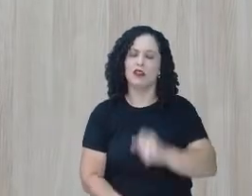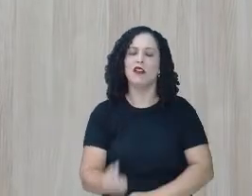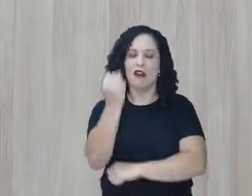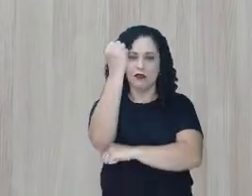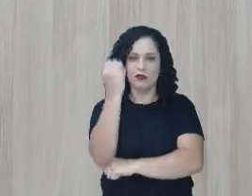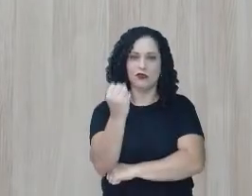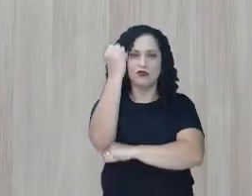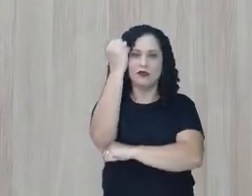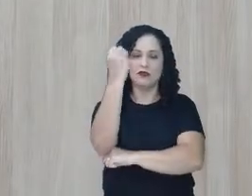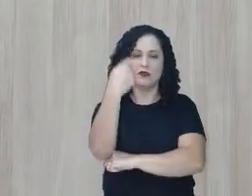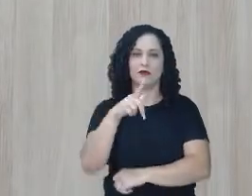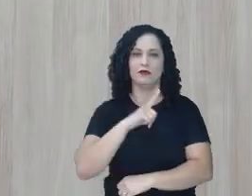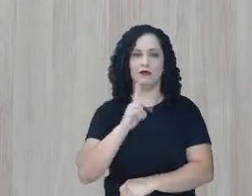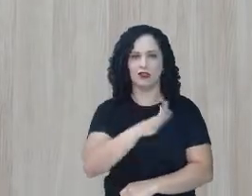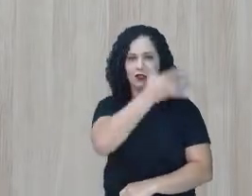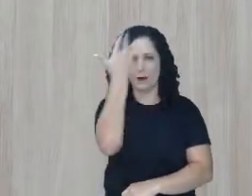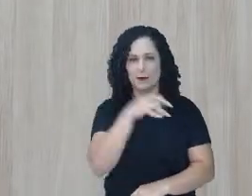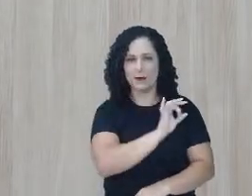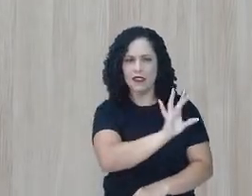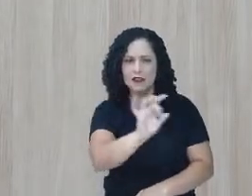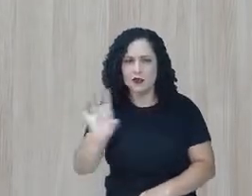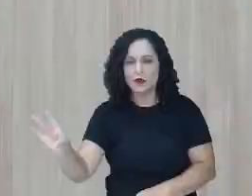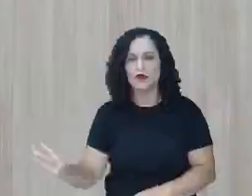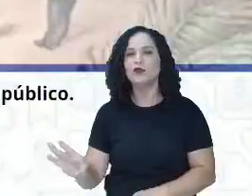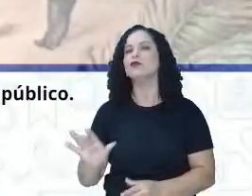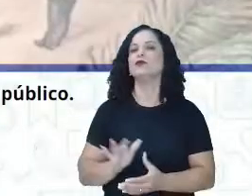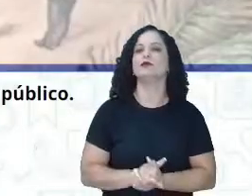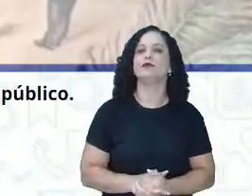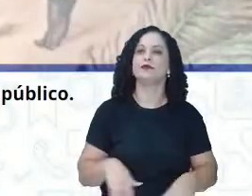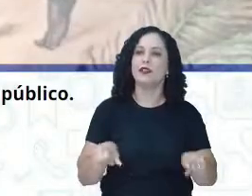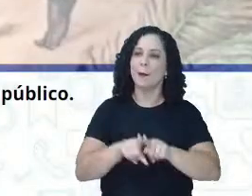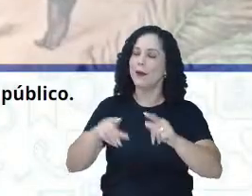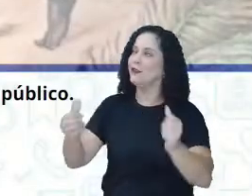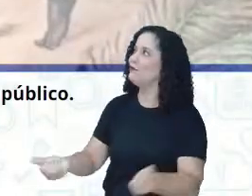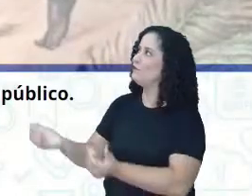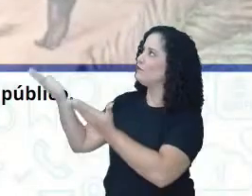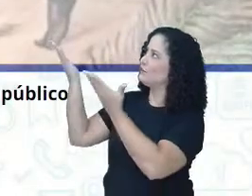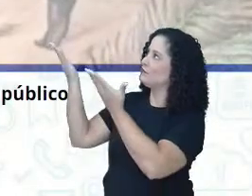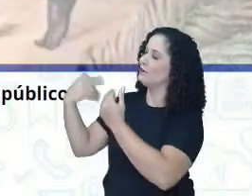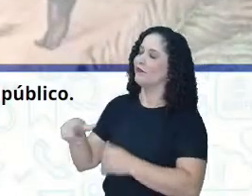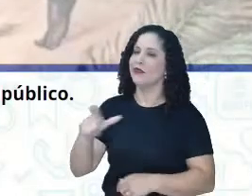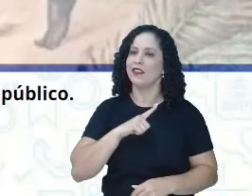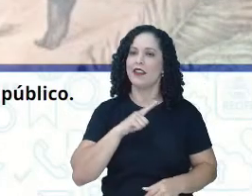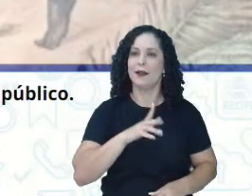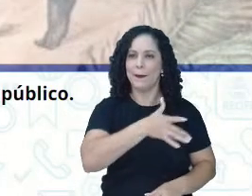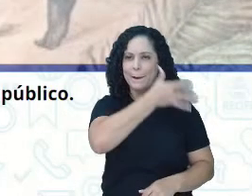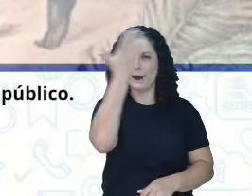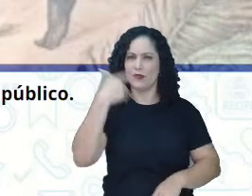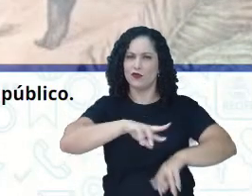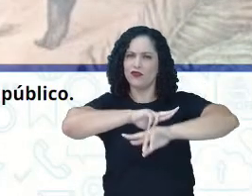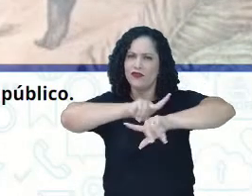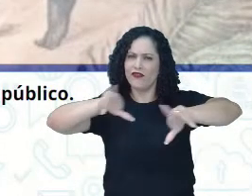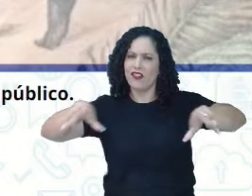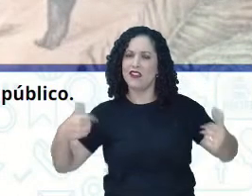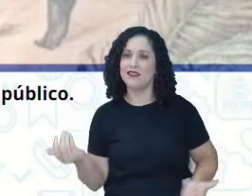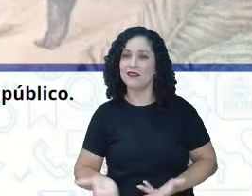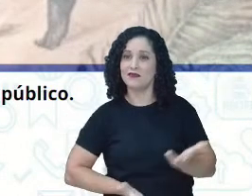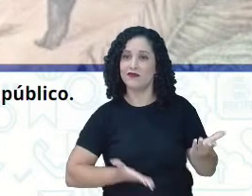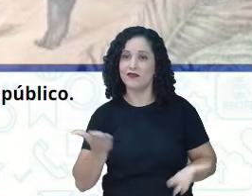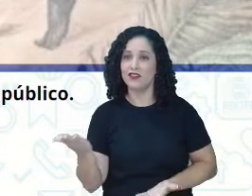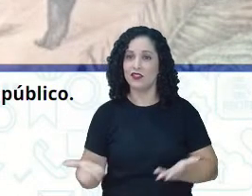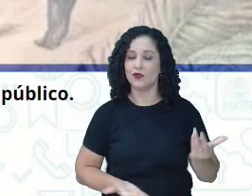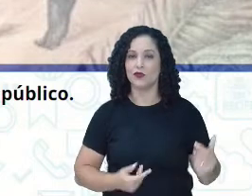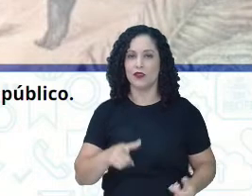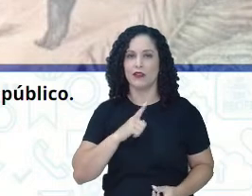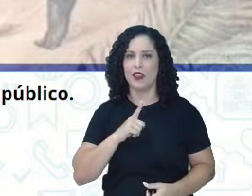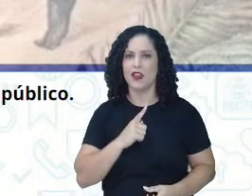resistência dessas pessoas escravizadas, tá? Nós temos também aí, ó, pessoas escravizadas realizando uma diversidade de serviços. Aqui nós temos barbeiro